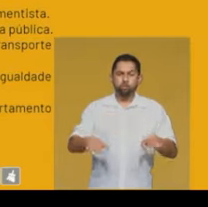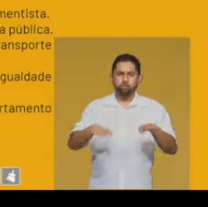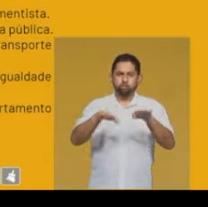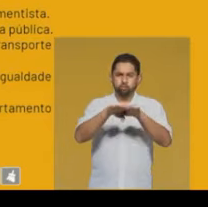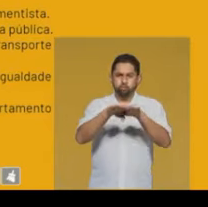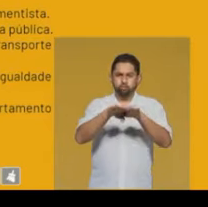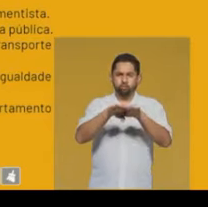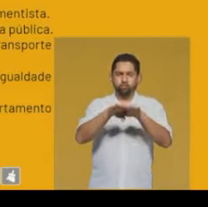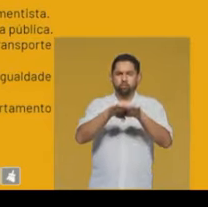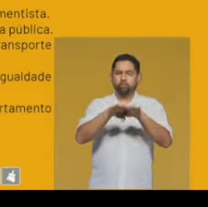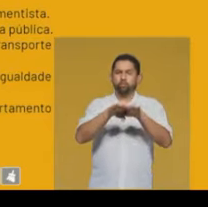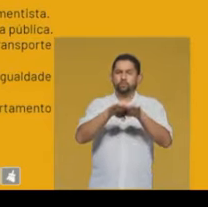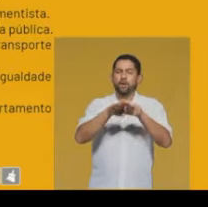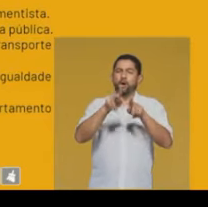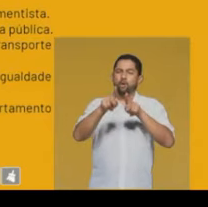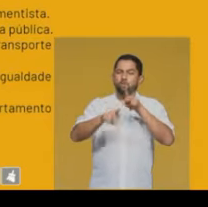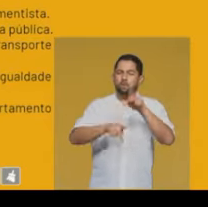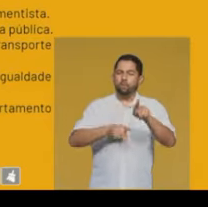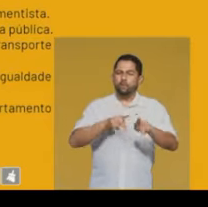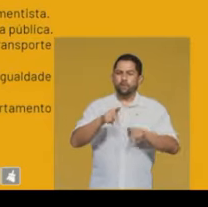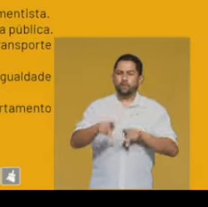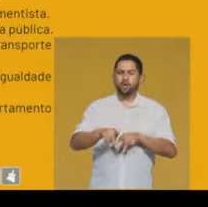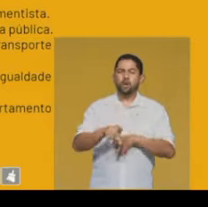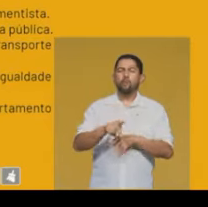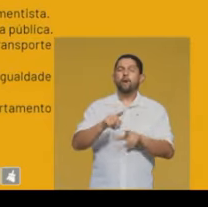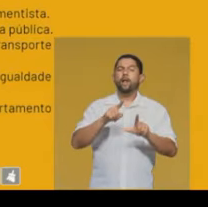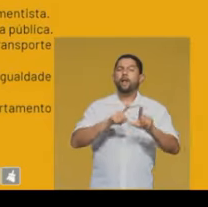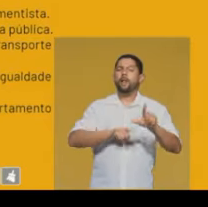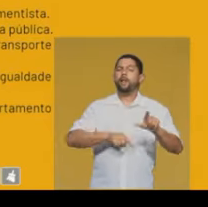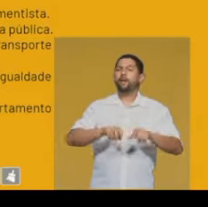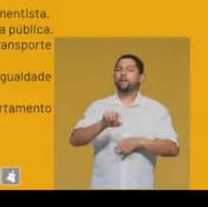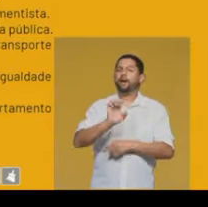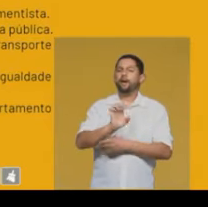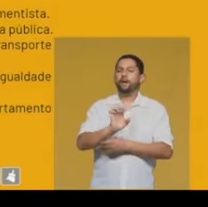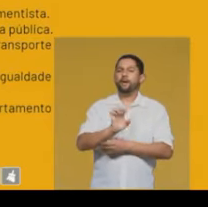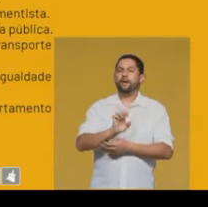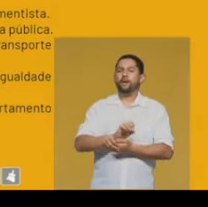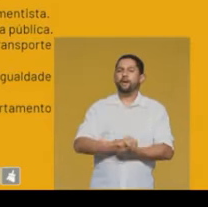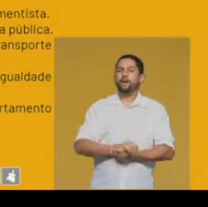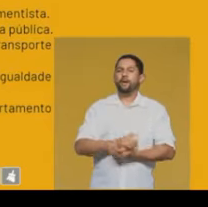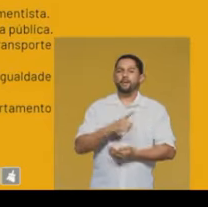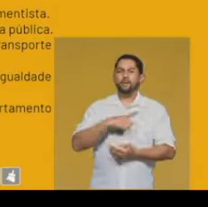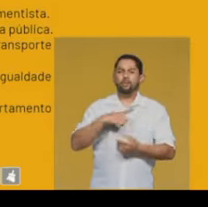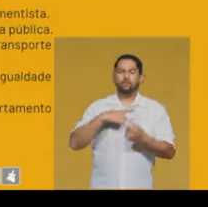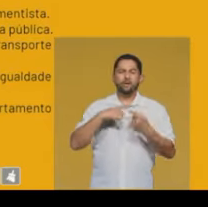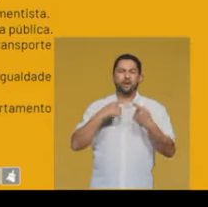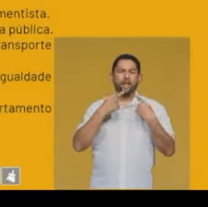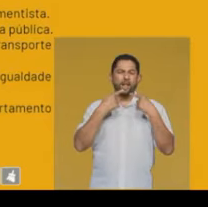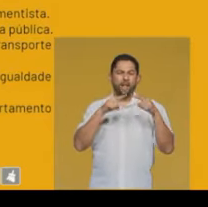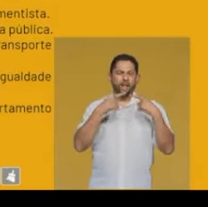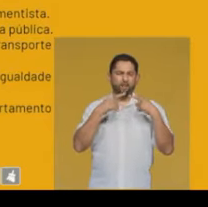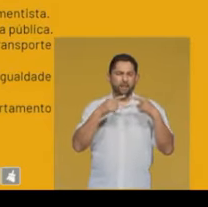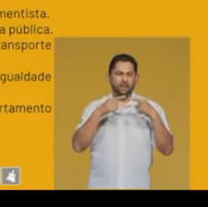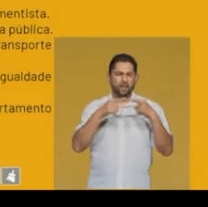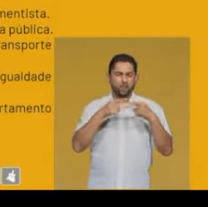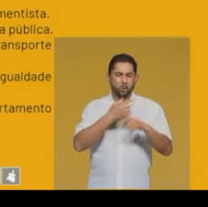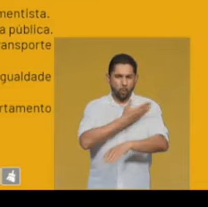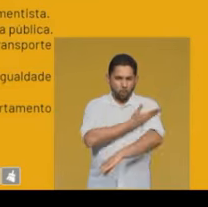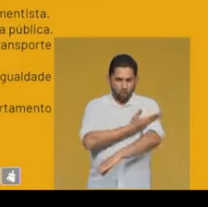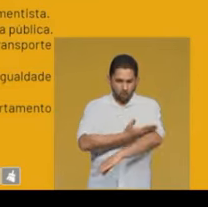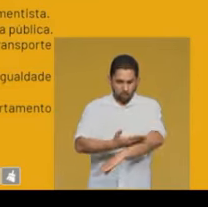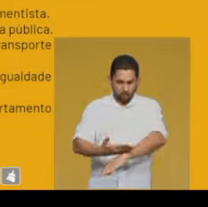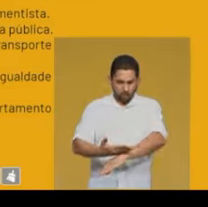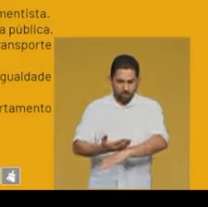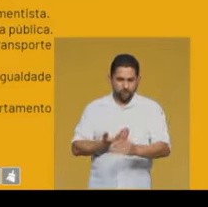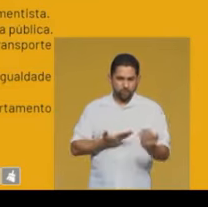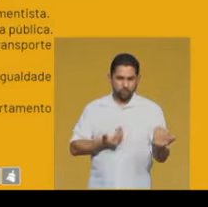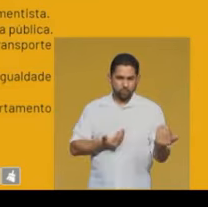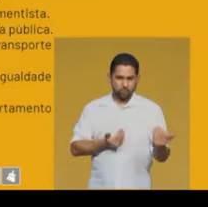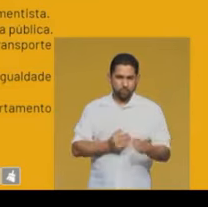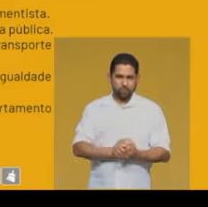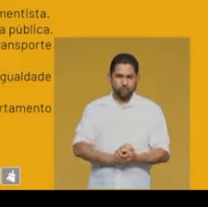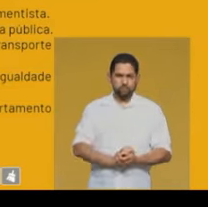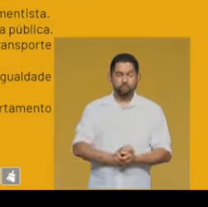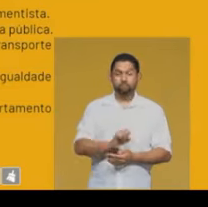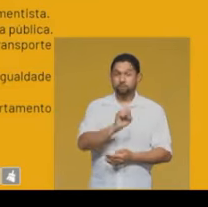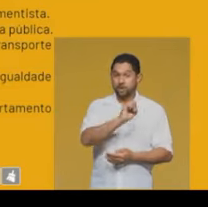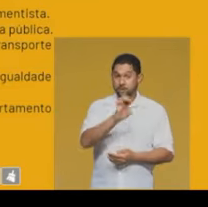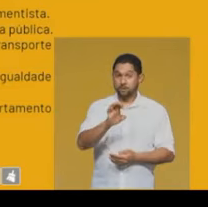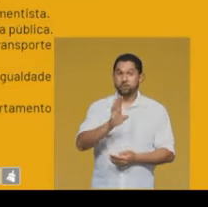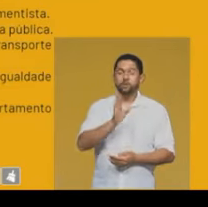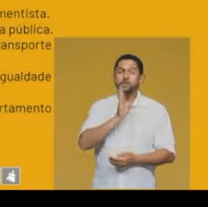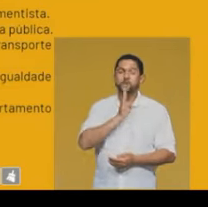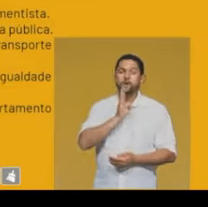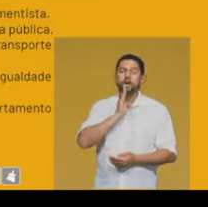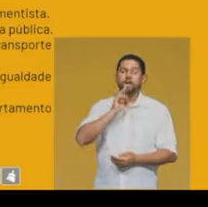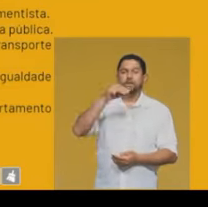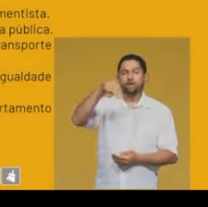E, eclosão da rebeldia no comportamento juvenil. Se você souber quem foi Martin Luther King e quem